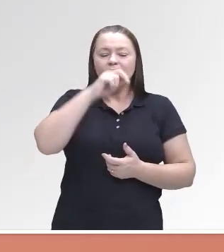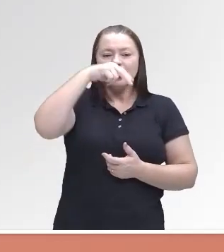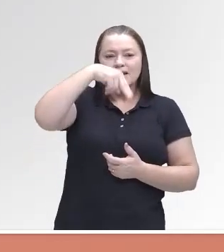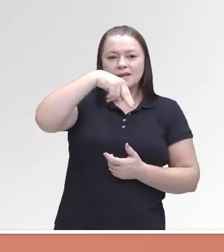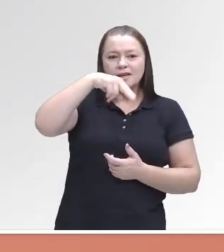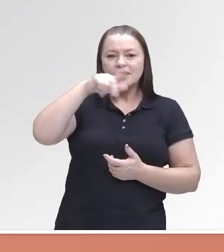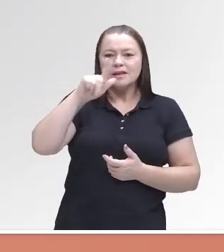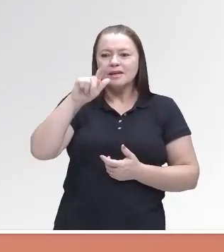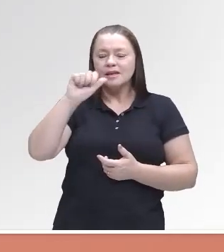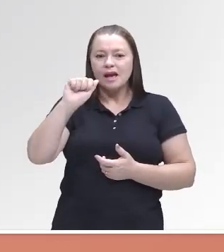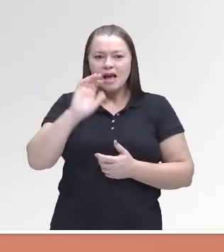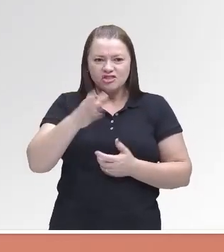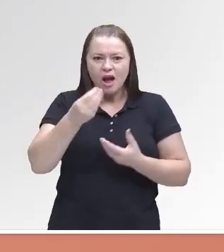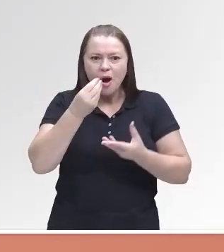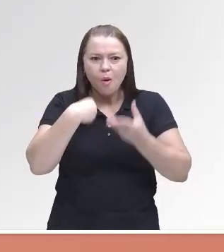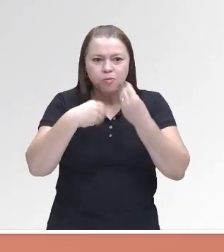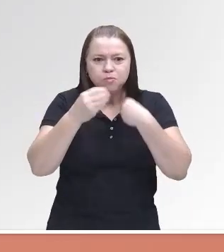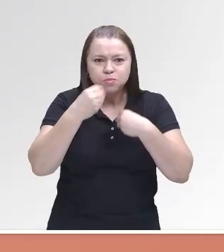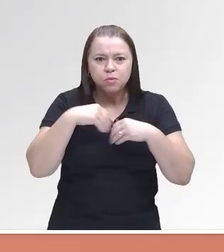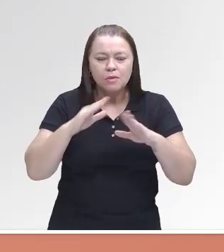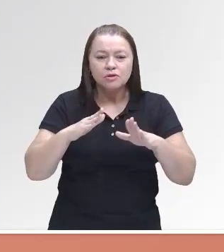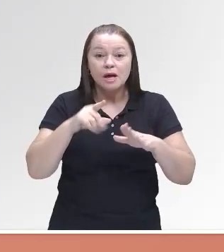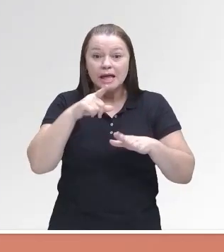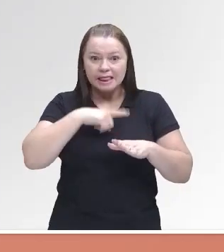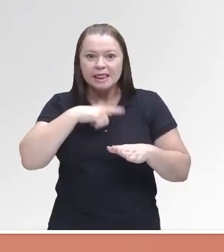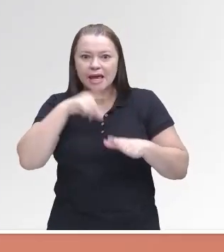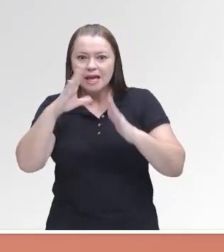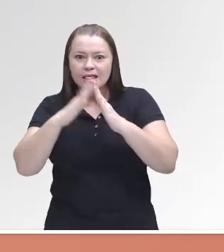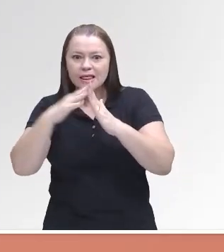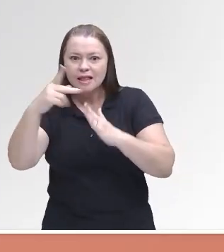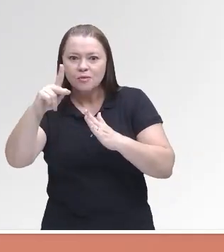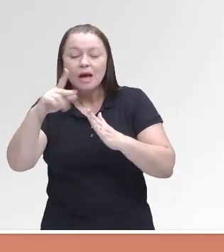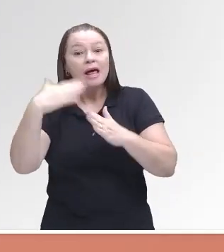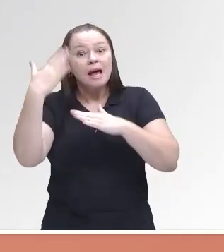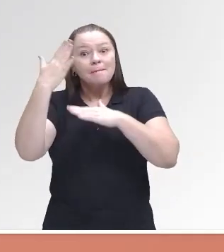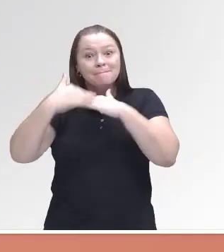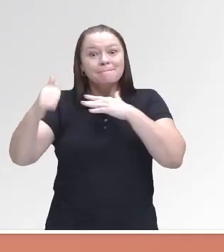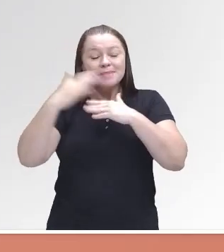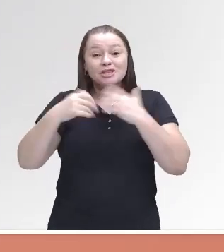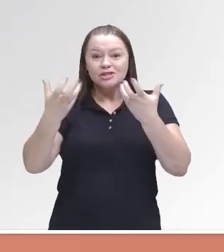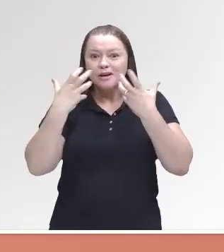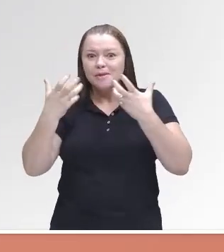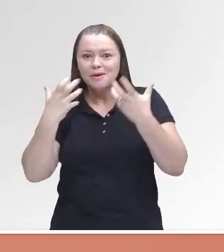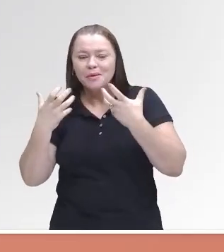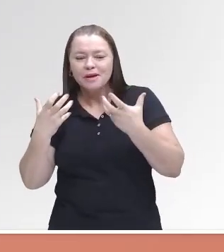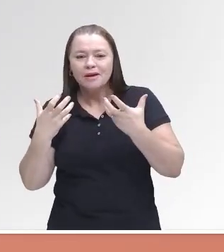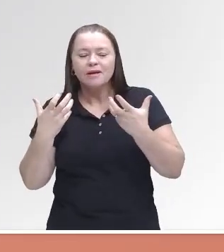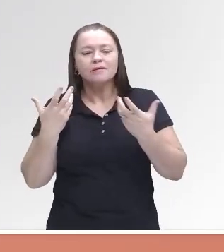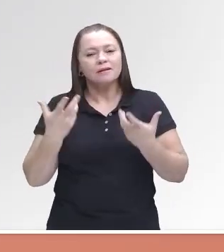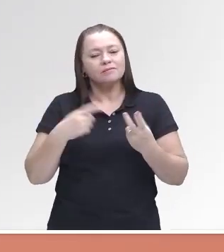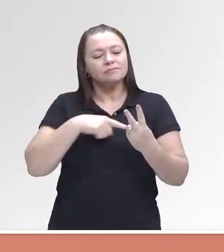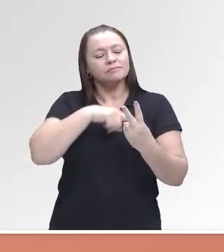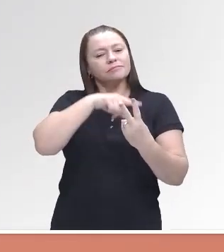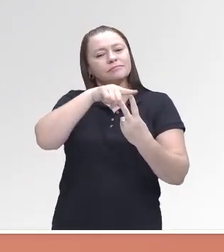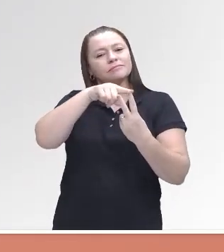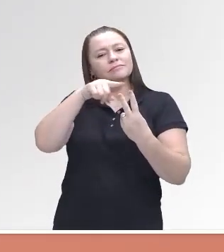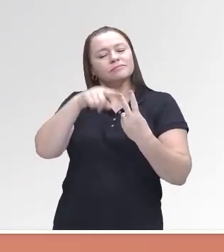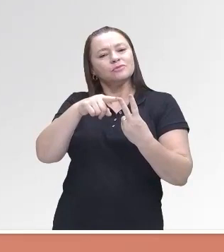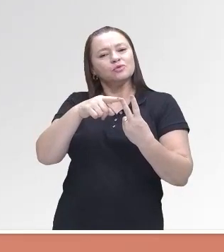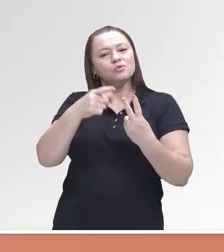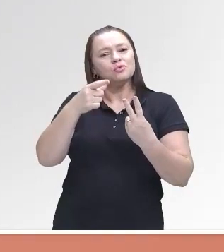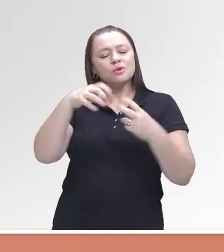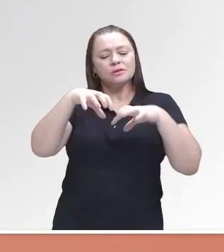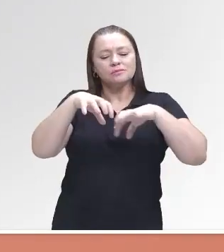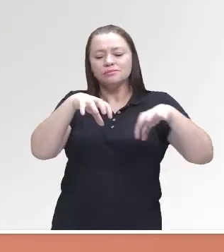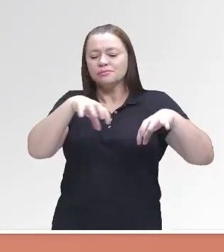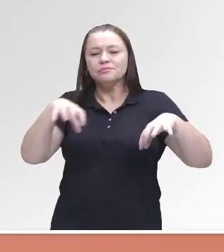comeu ingá? Se tiver aí na sua casa, me chame que eu quero, tá bom? Ingá. 2 sílabas, logo ela é o quê?